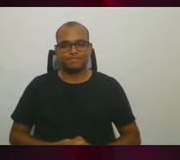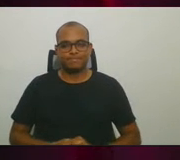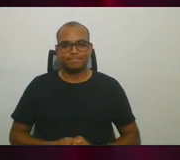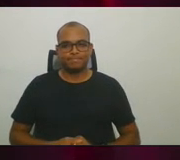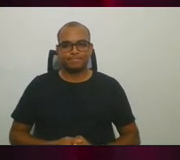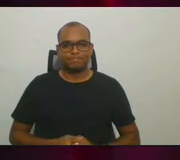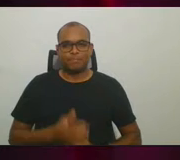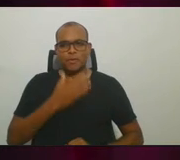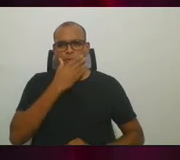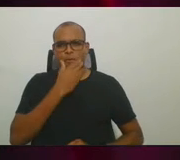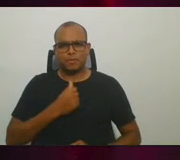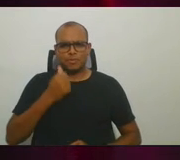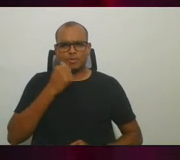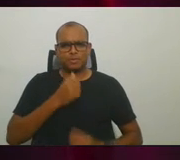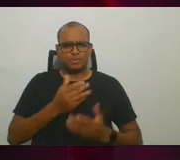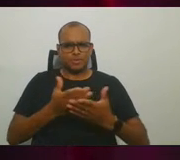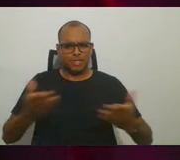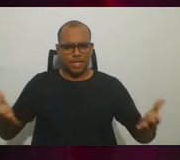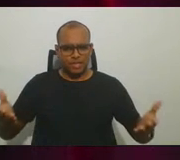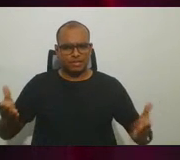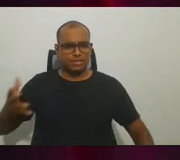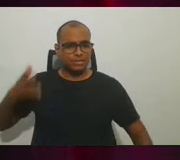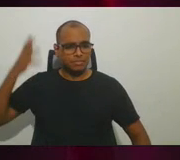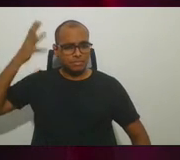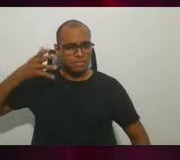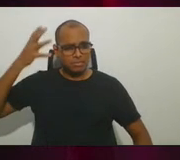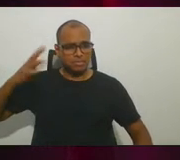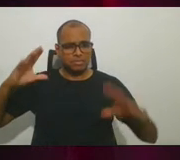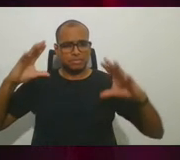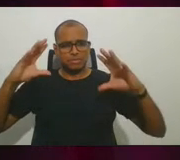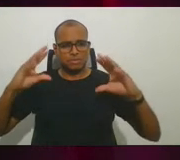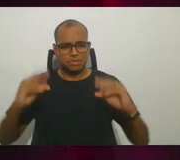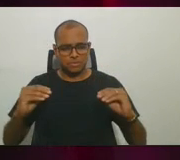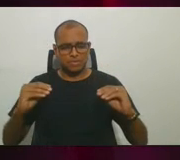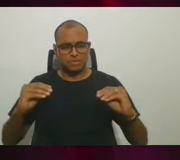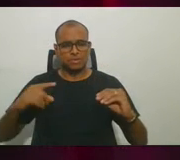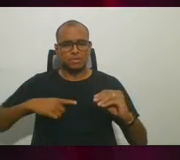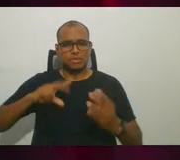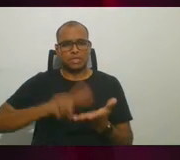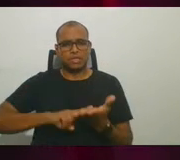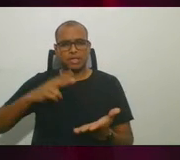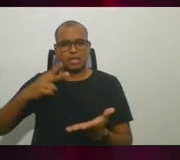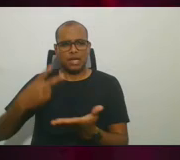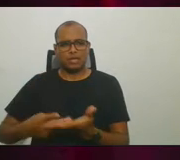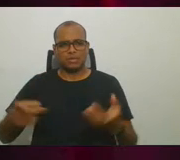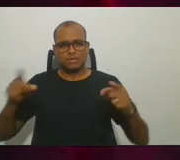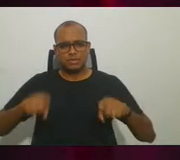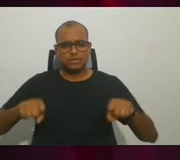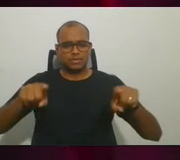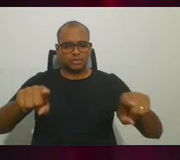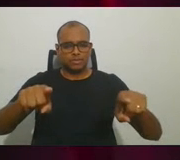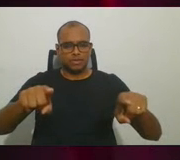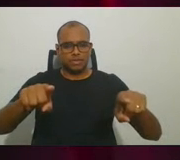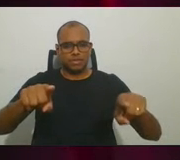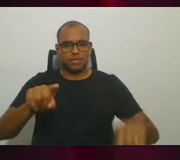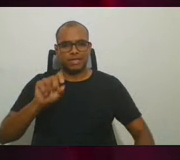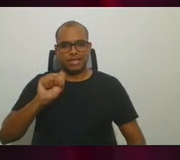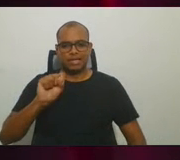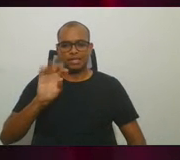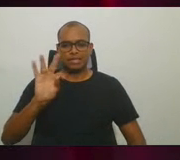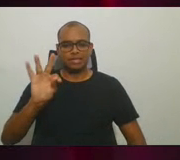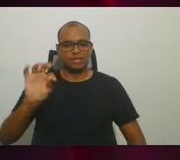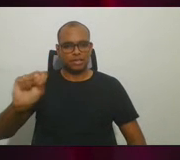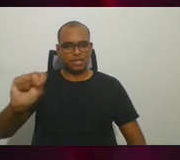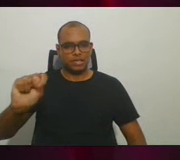senhores, a conferência desta noite contará com tradução simultânea da STS e